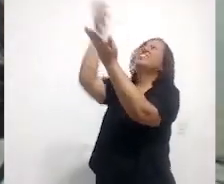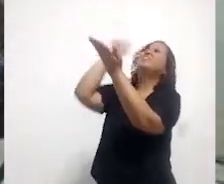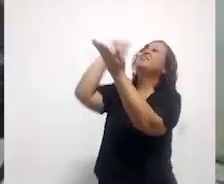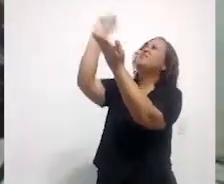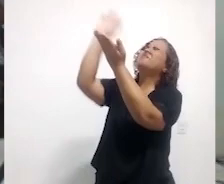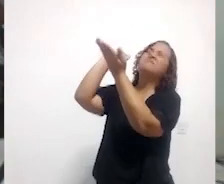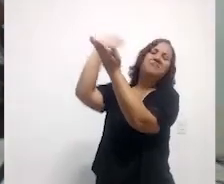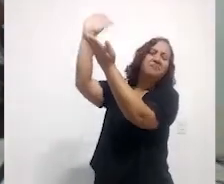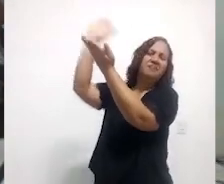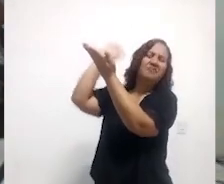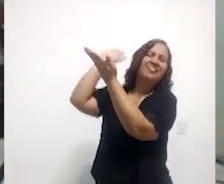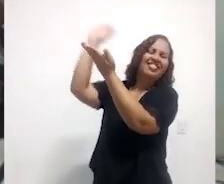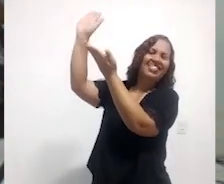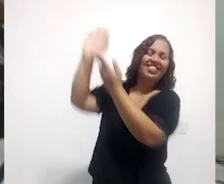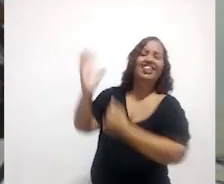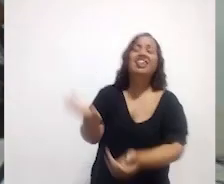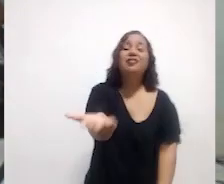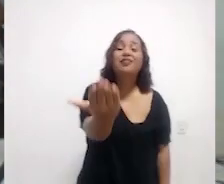coração.